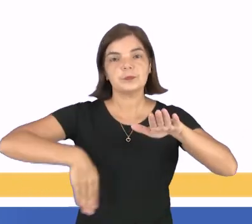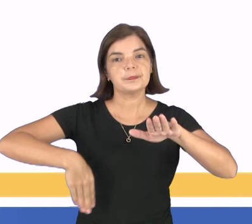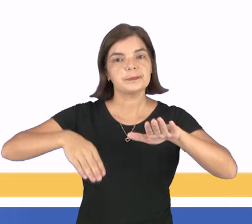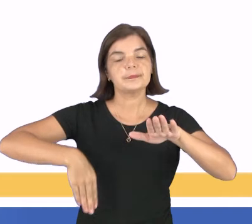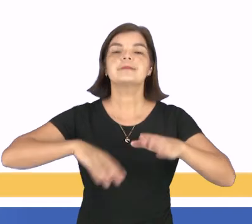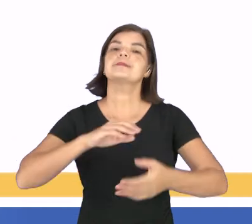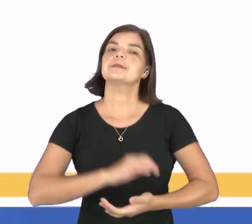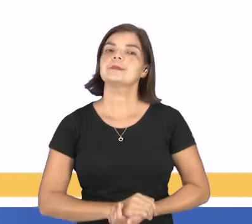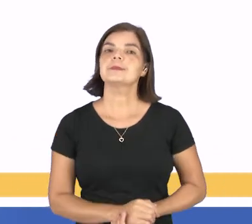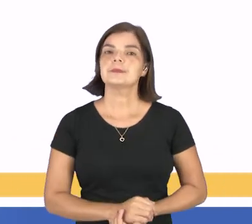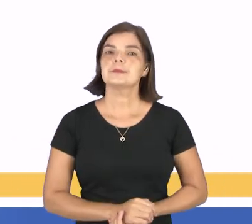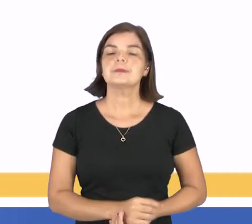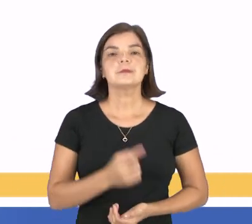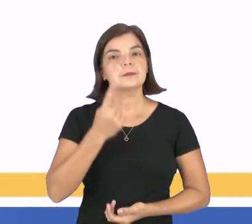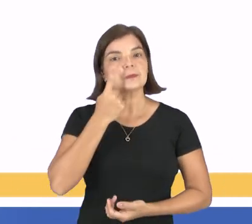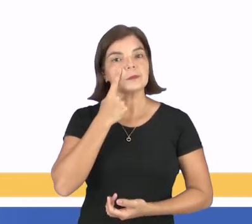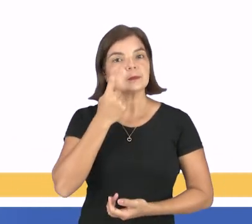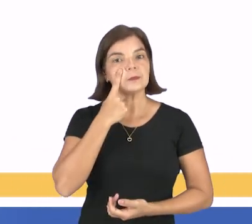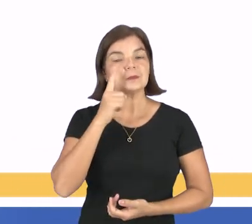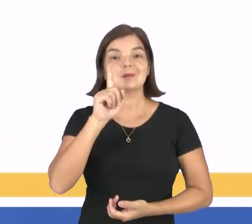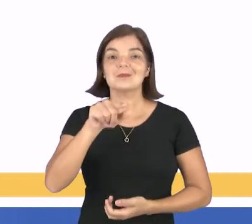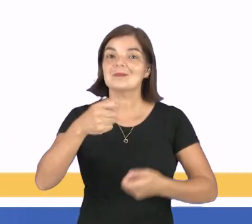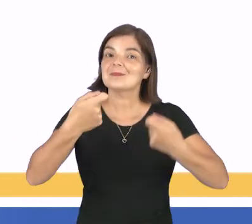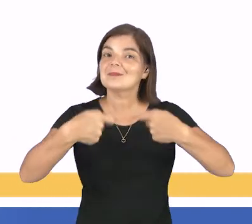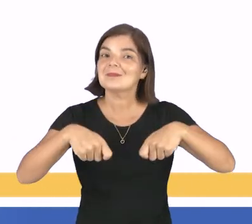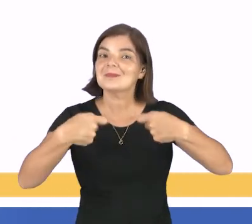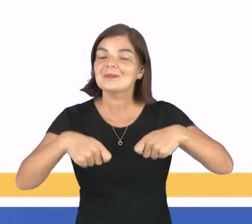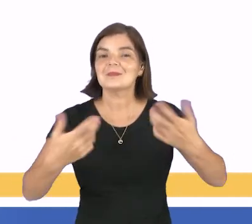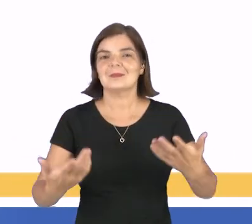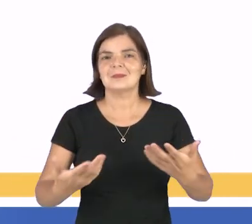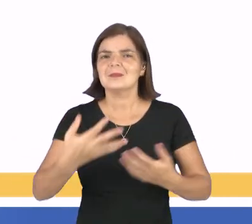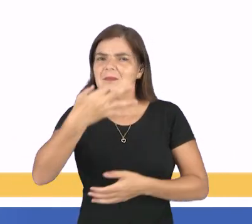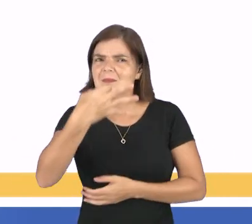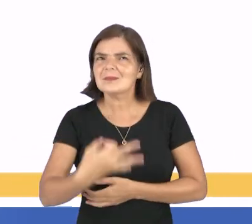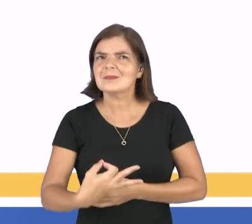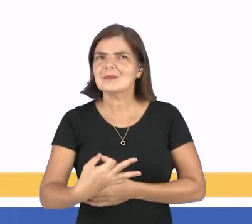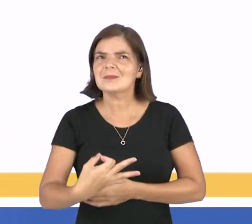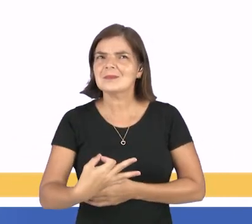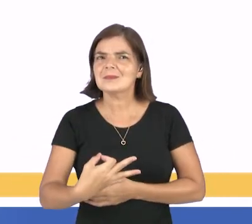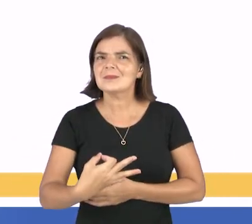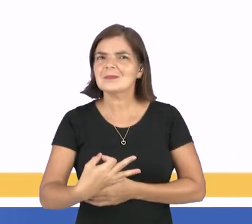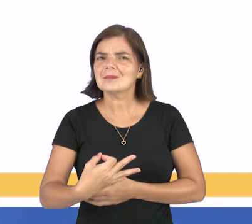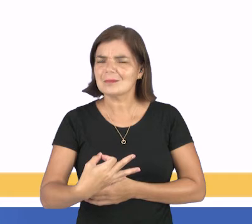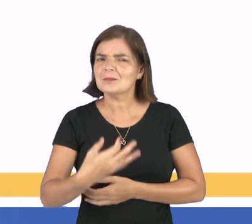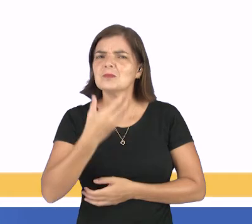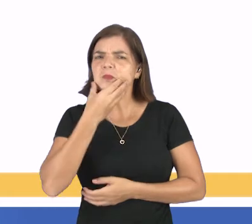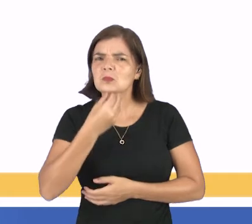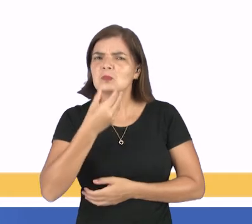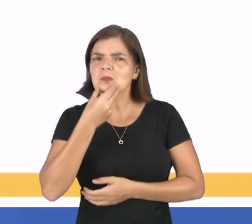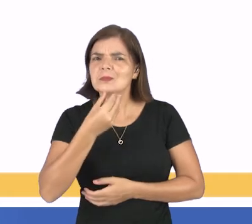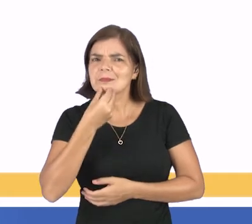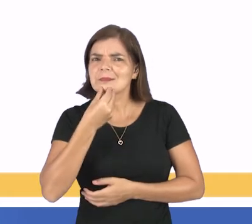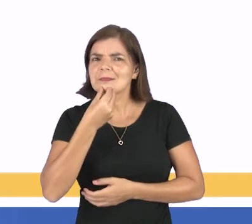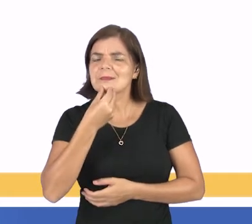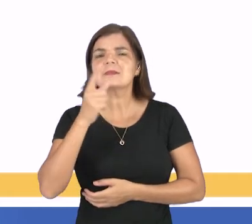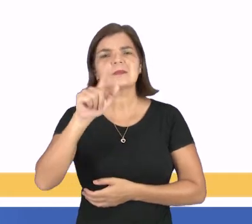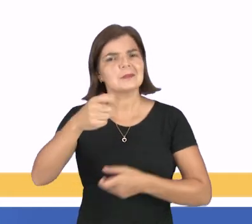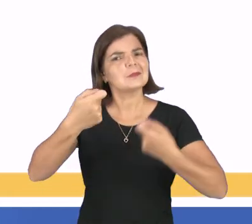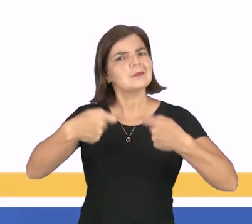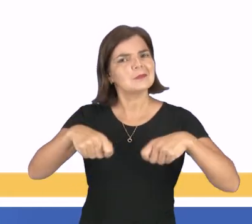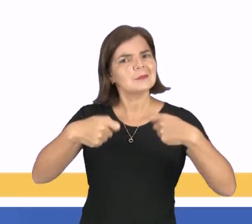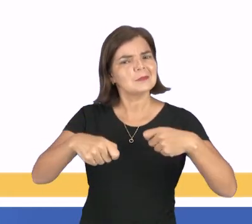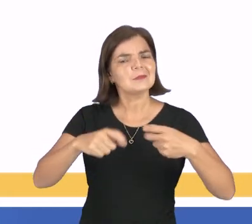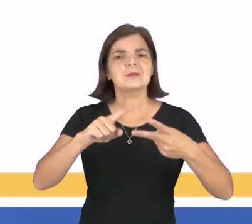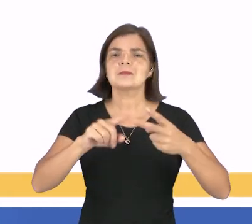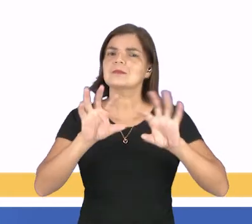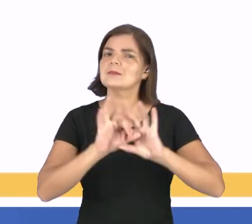uso da piscina. Gente, olha só, é necessário. Tá correto? É necessário no masculino? É necessário,